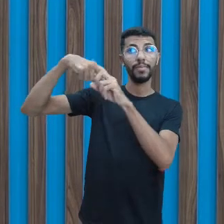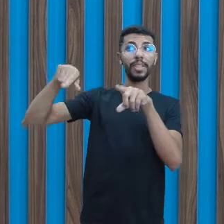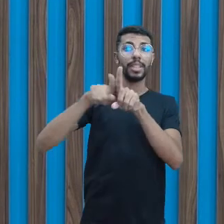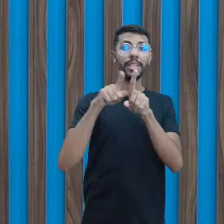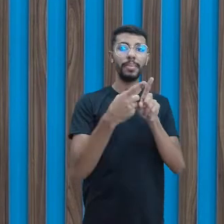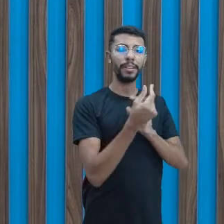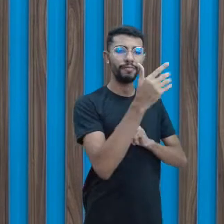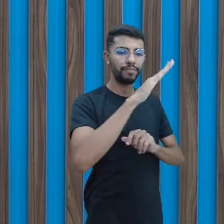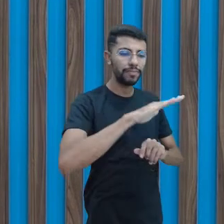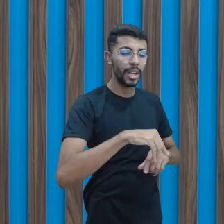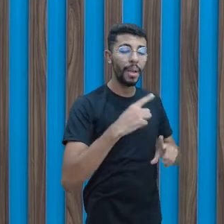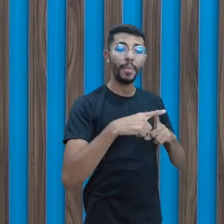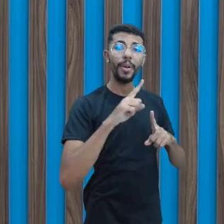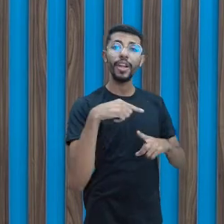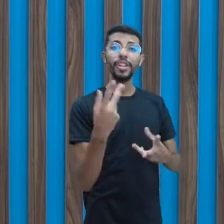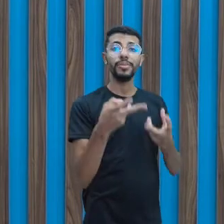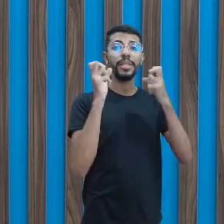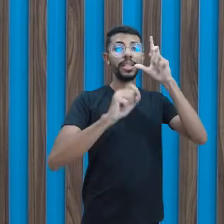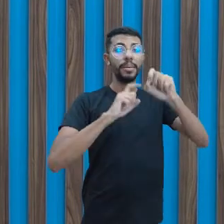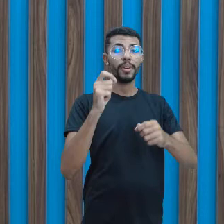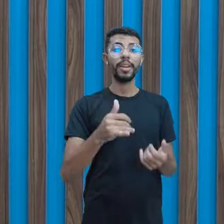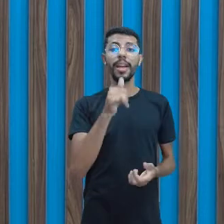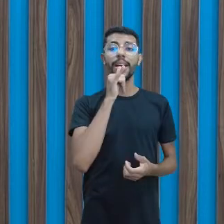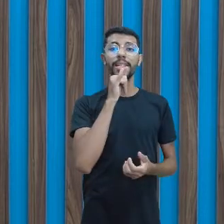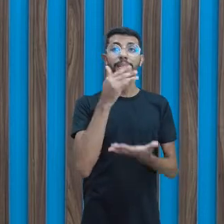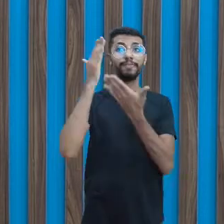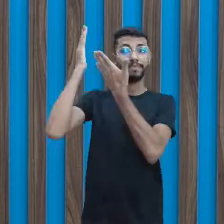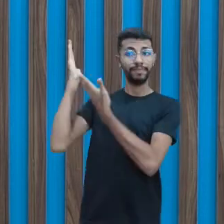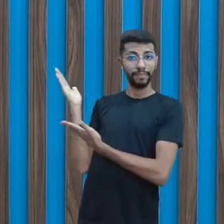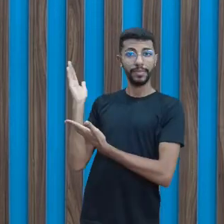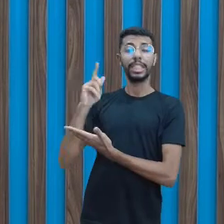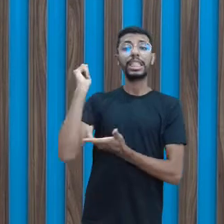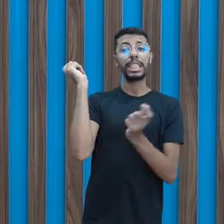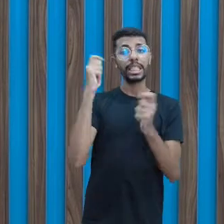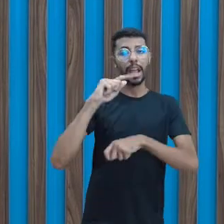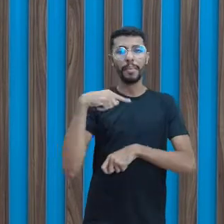Porque a gente vê que nesse exemplo aí específico, dava